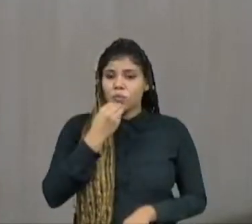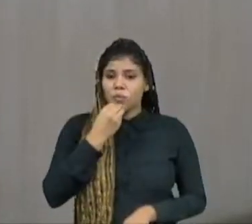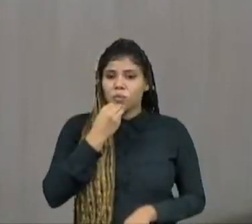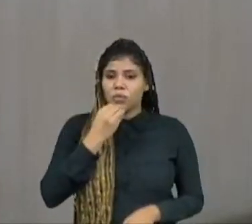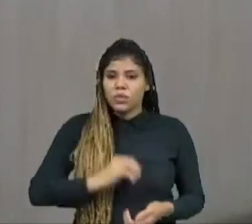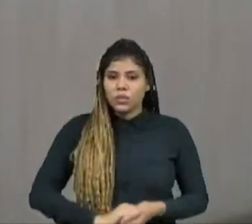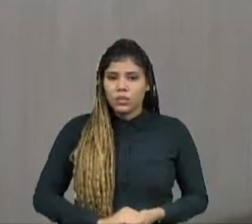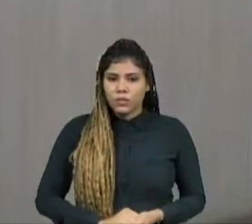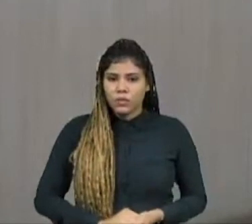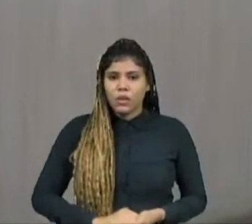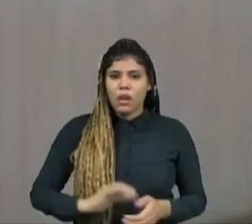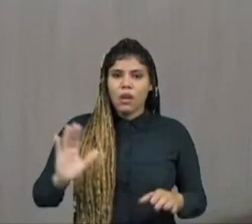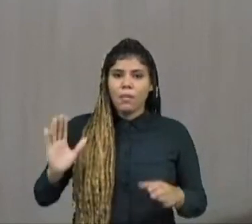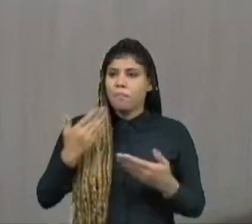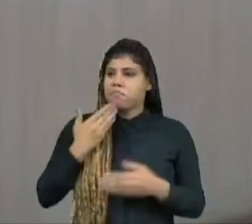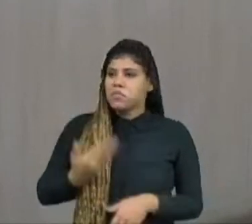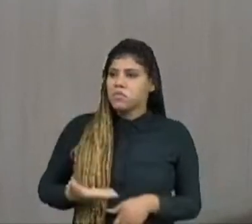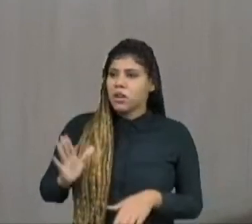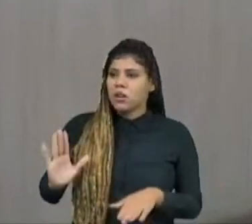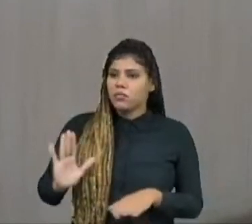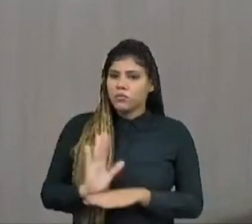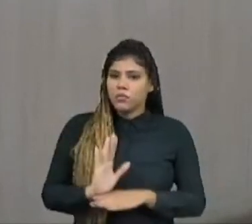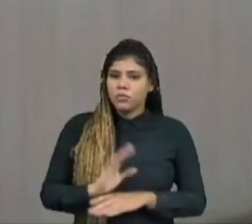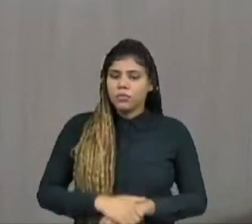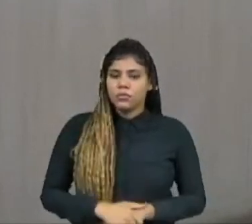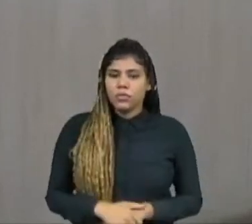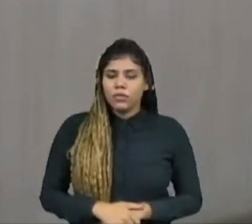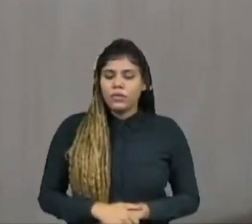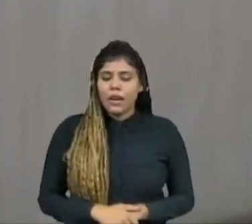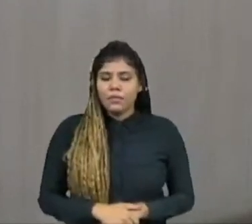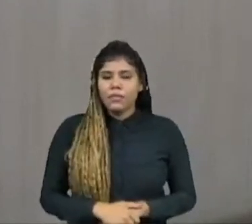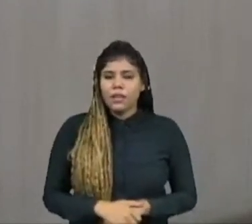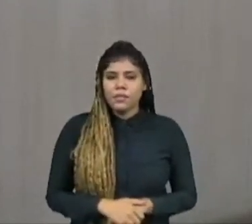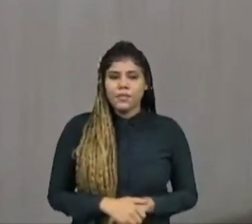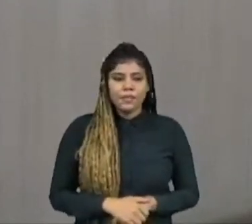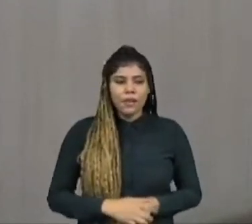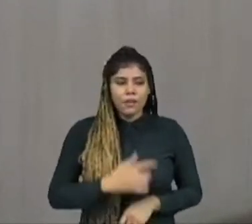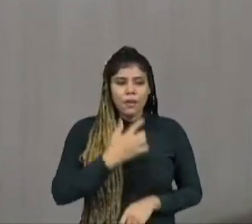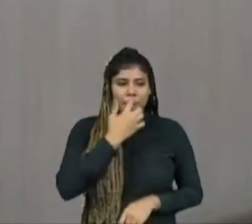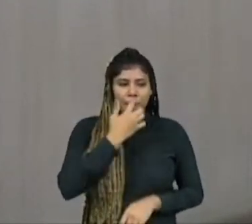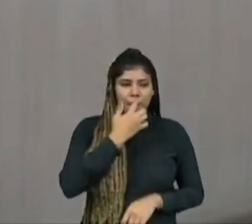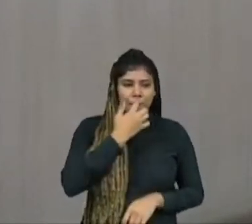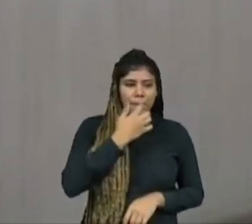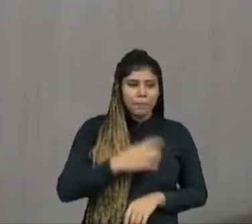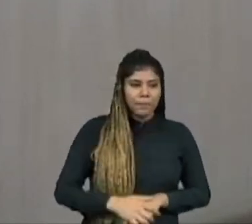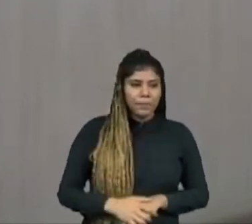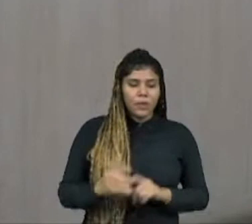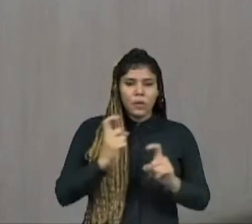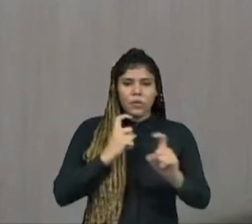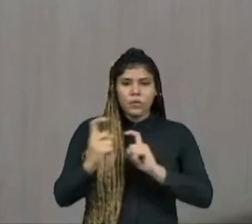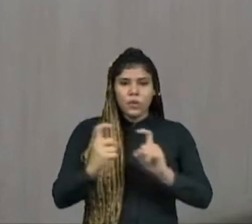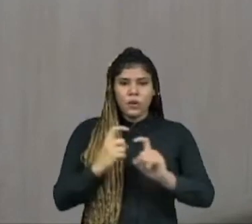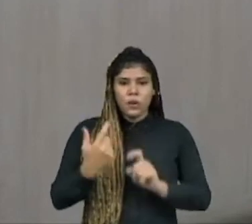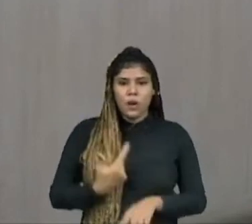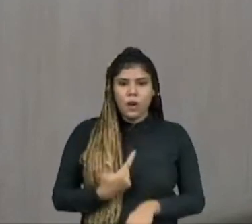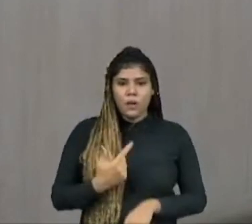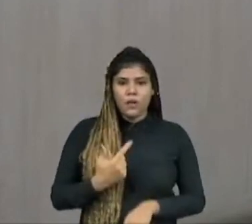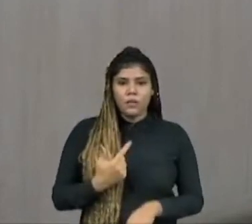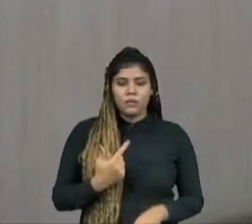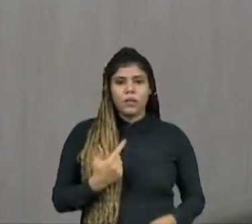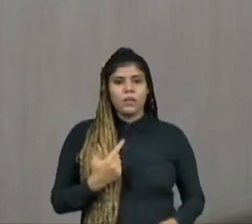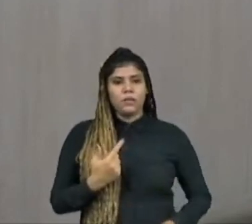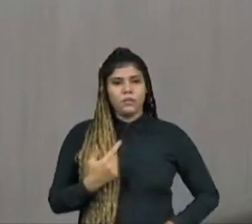buscar ajuda, fazer diálogo com outros governos, seja